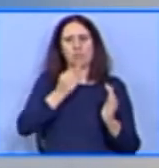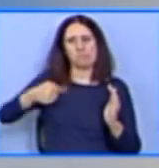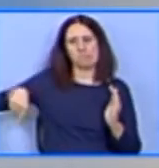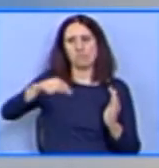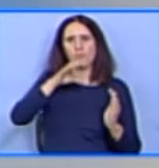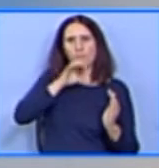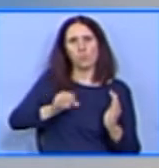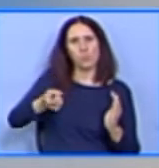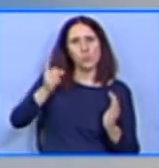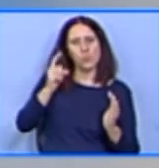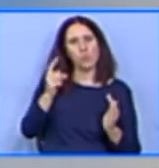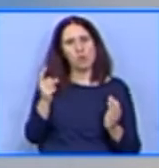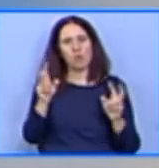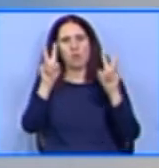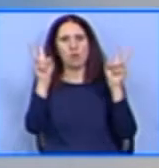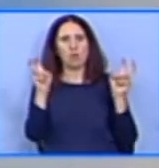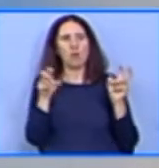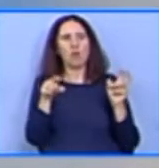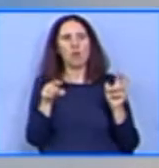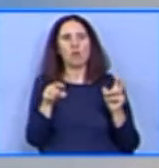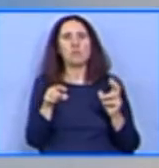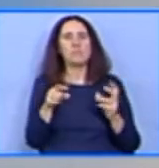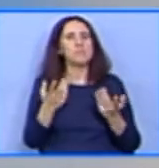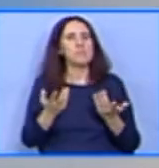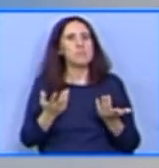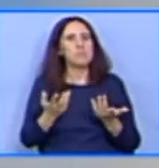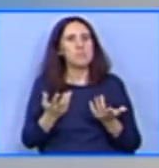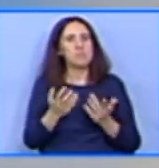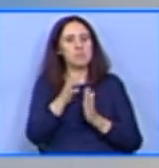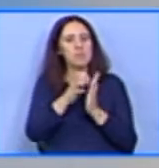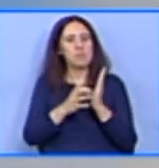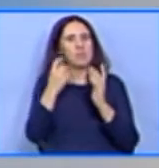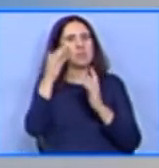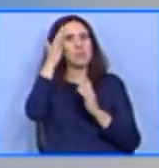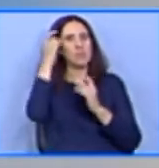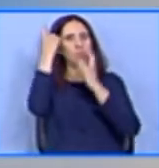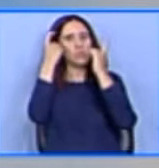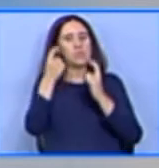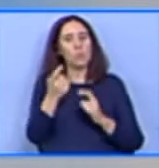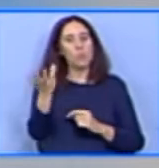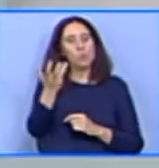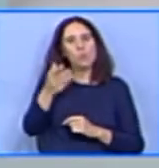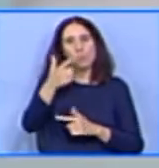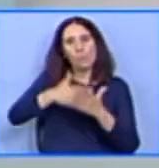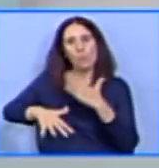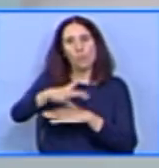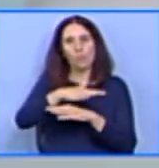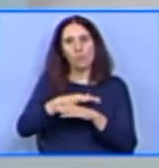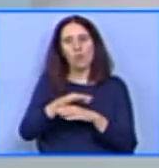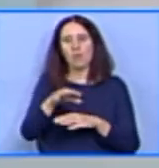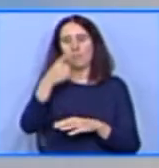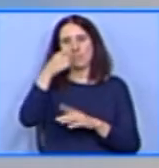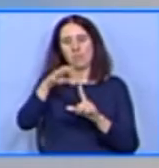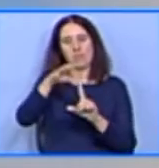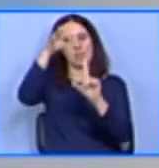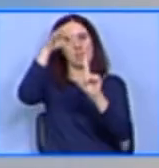filhos, está descrito o que era a reflexão teológica daquela cultura e daquele povo que se julgava eleito e só ele é que